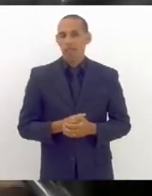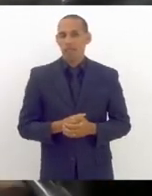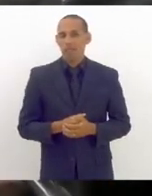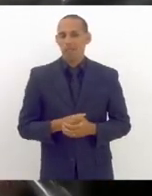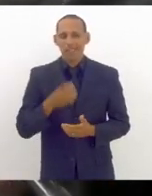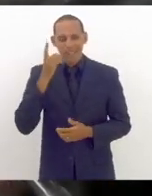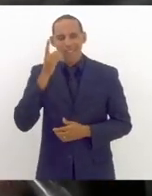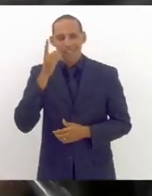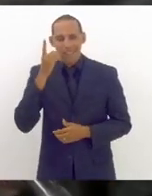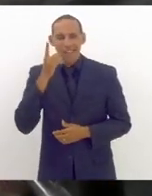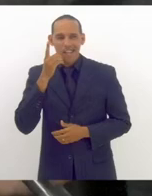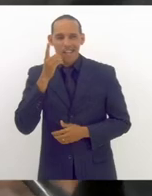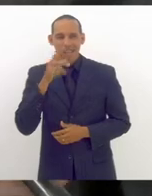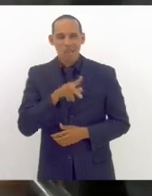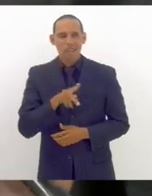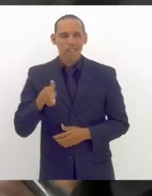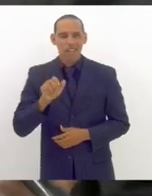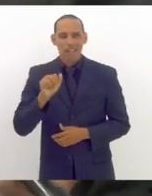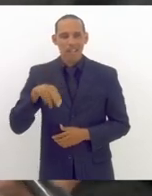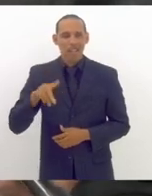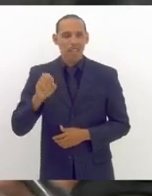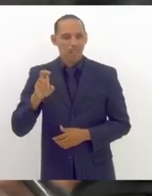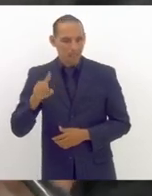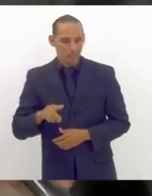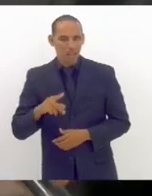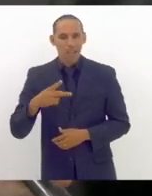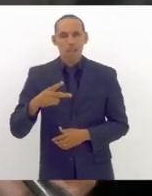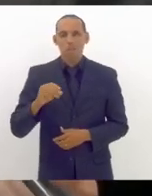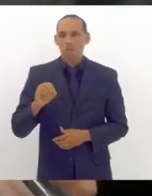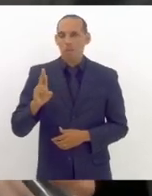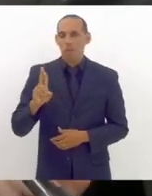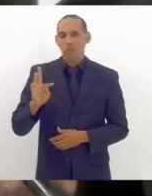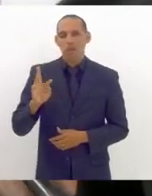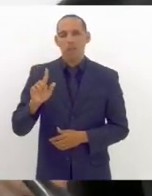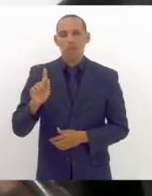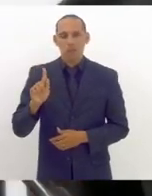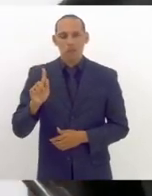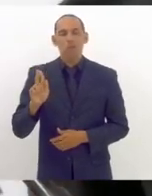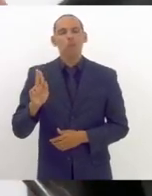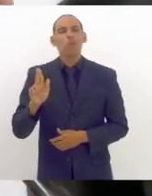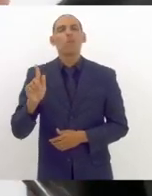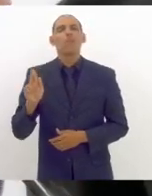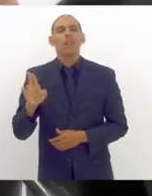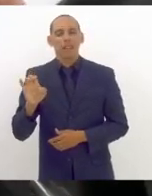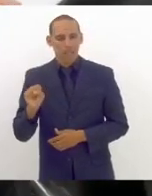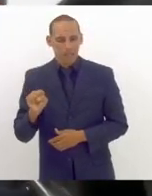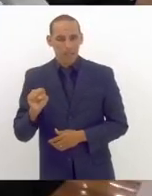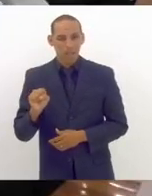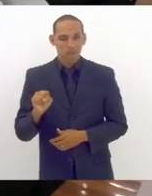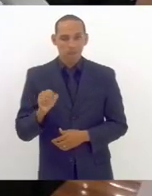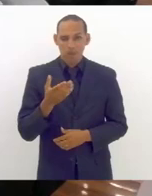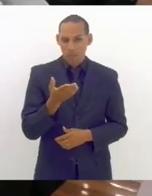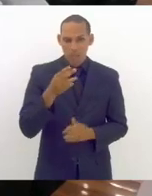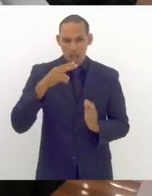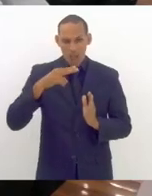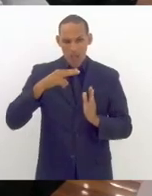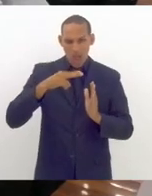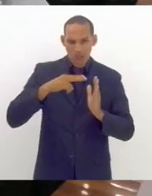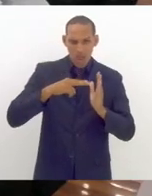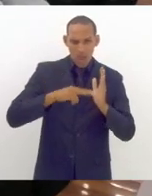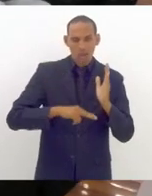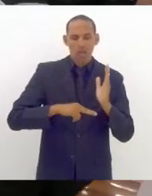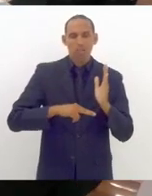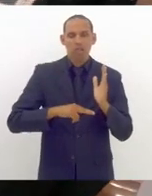Deputado o presidente André português se o senhor ler